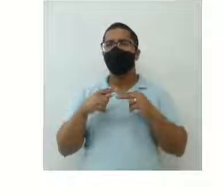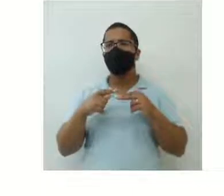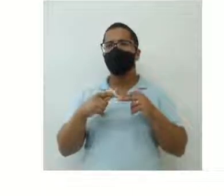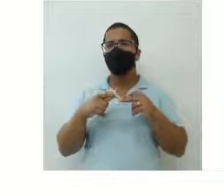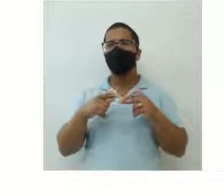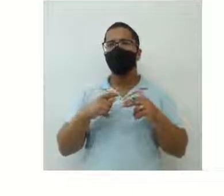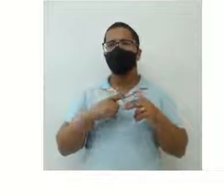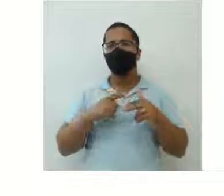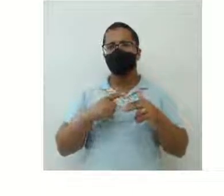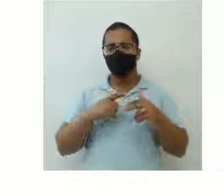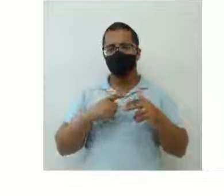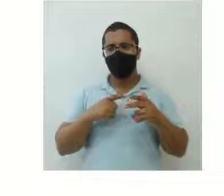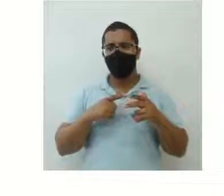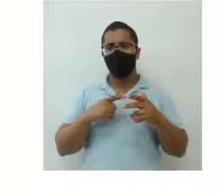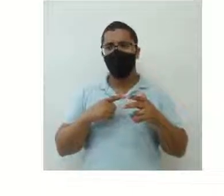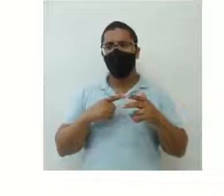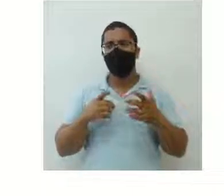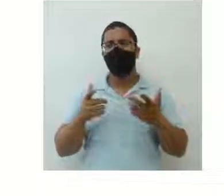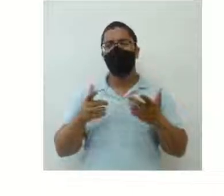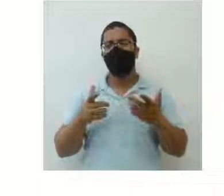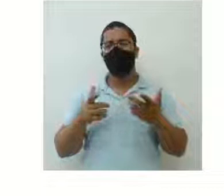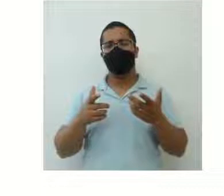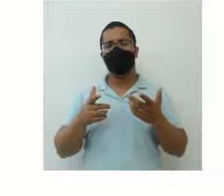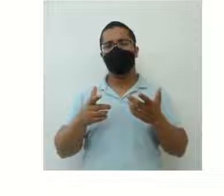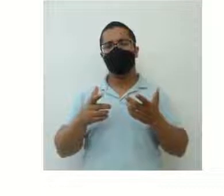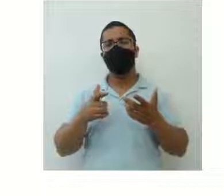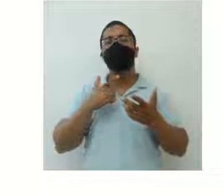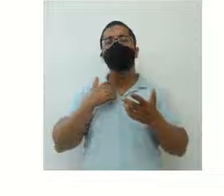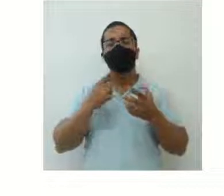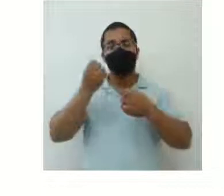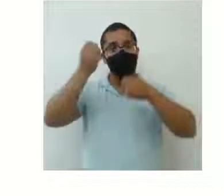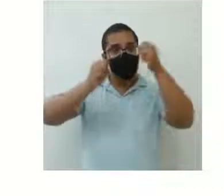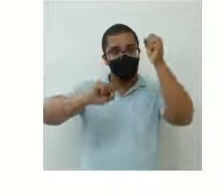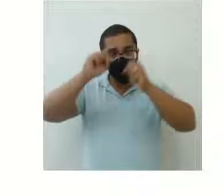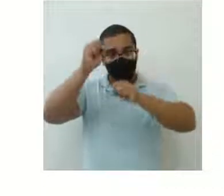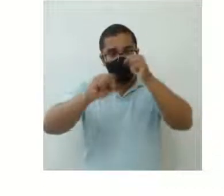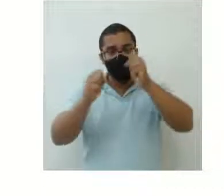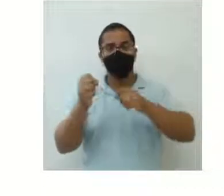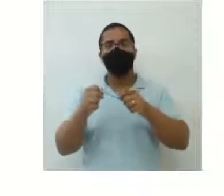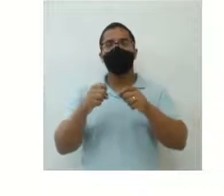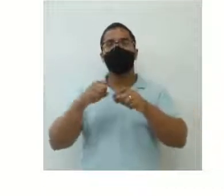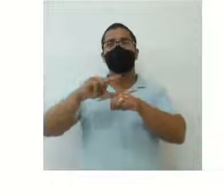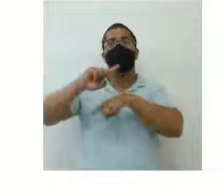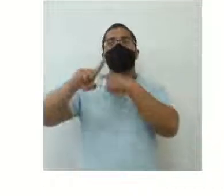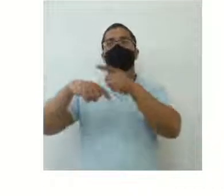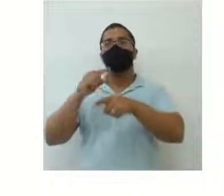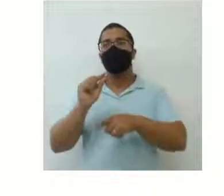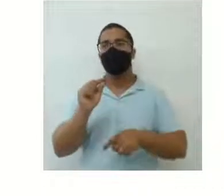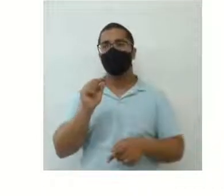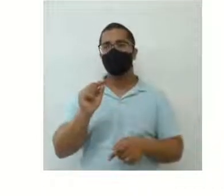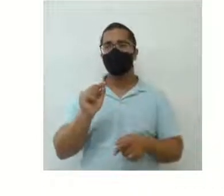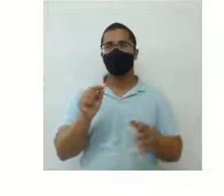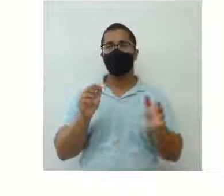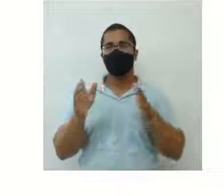as nações, industrializado, intensificou o sentimento